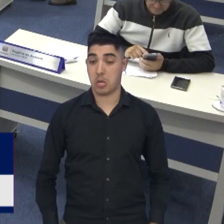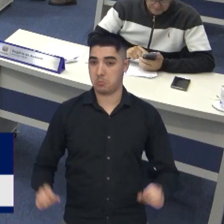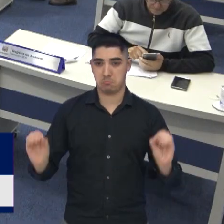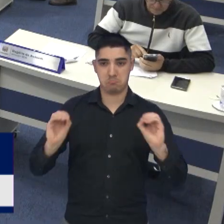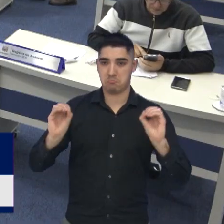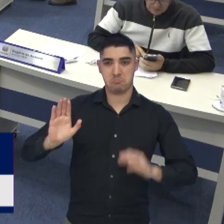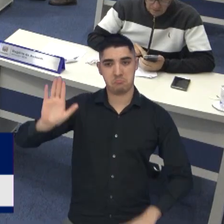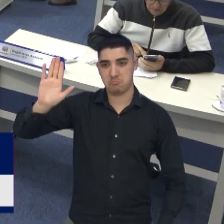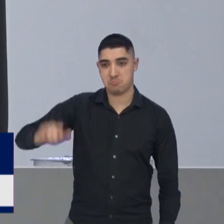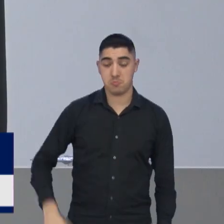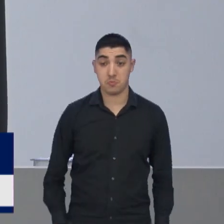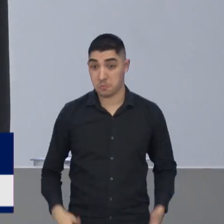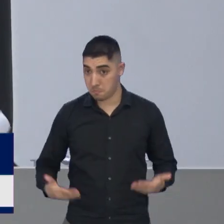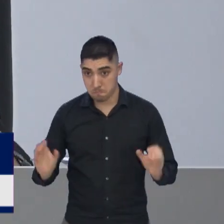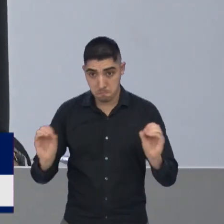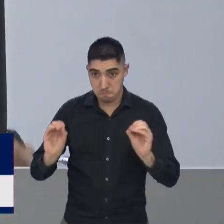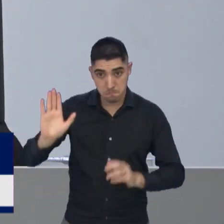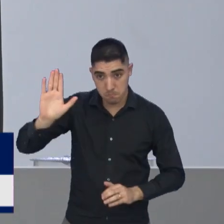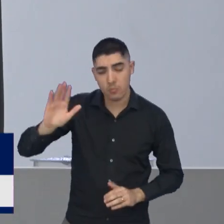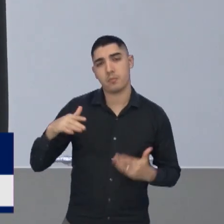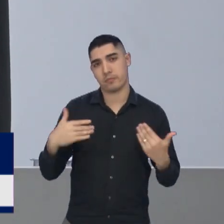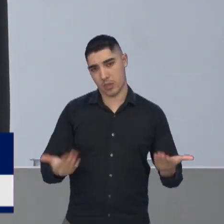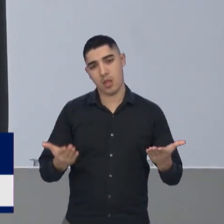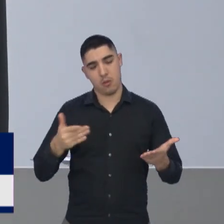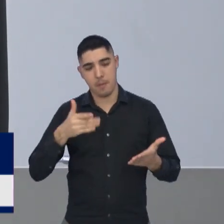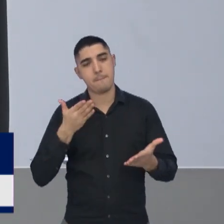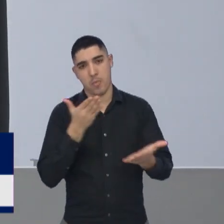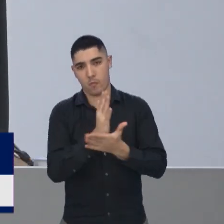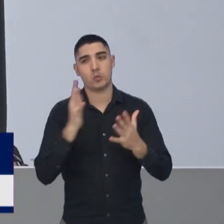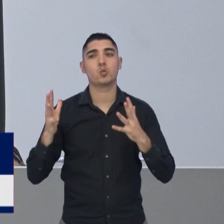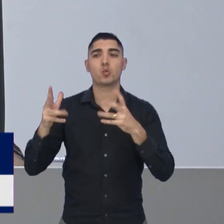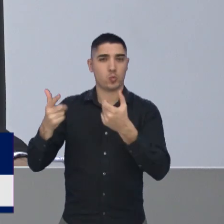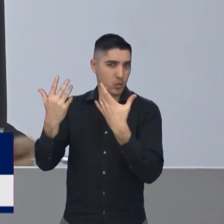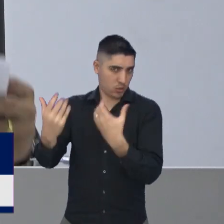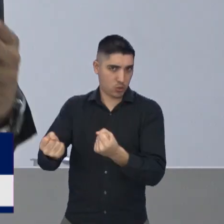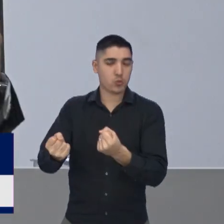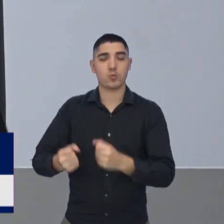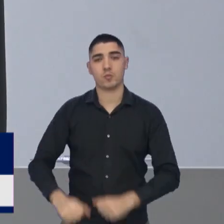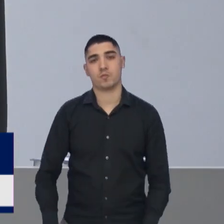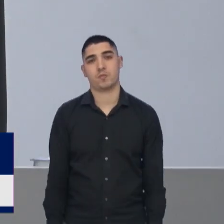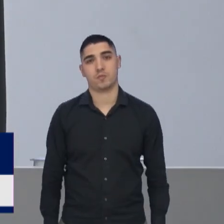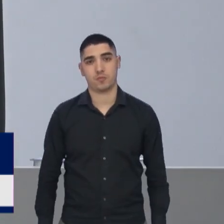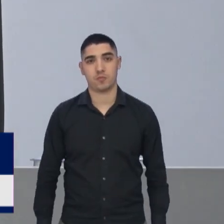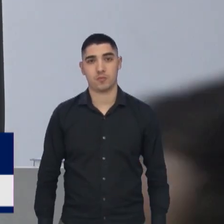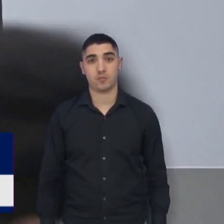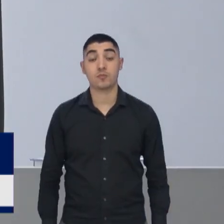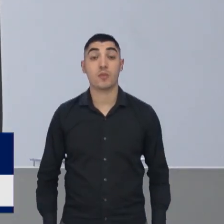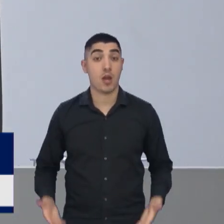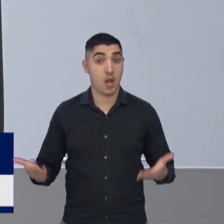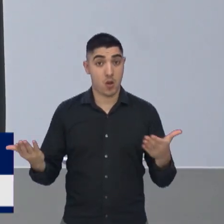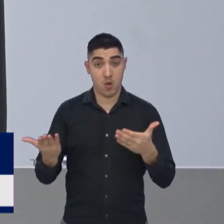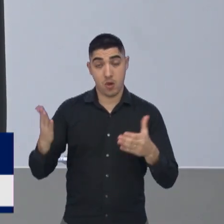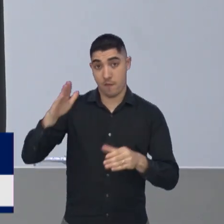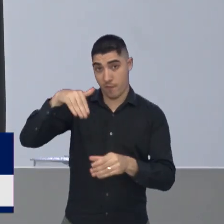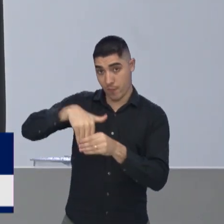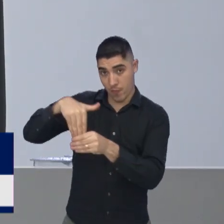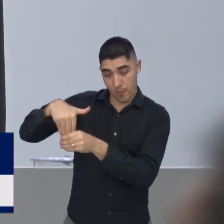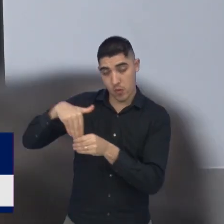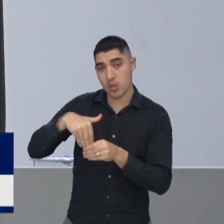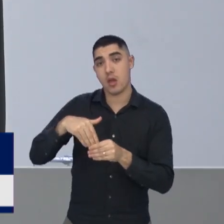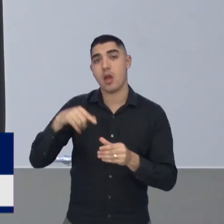voto contrário, senhor presidente. Sem nenhum voto contrário, a tramitação está aprovada por unanimidade. Em votação,